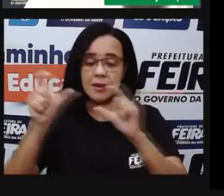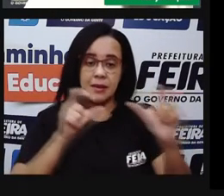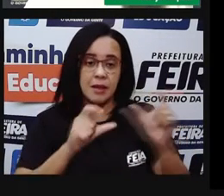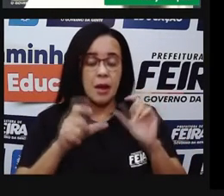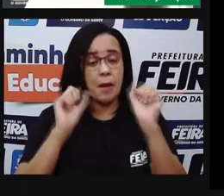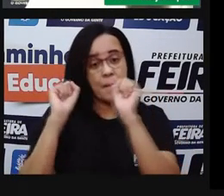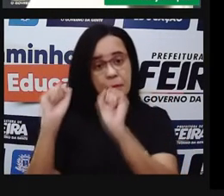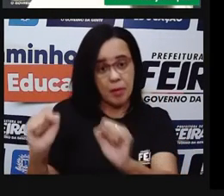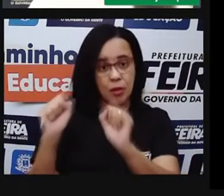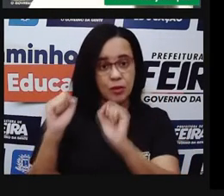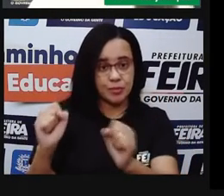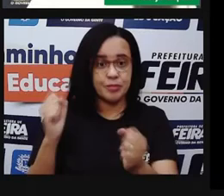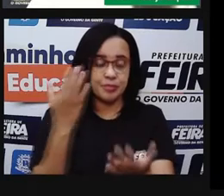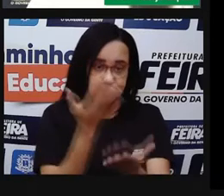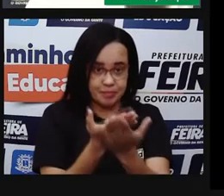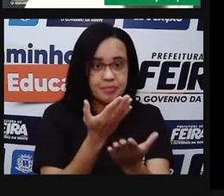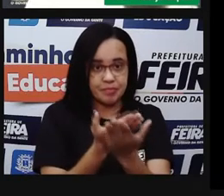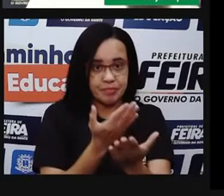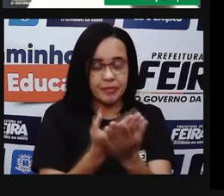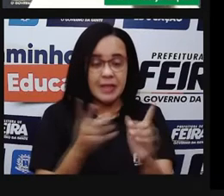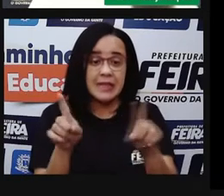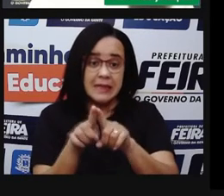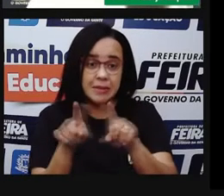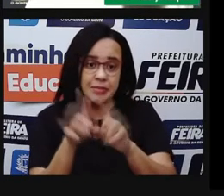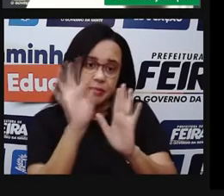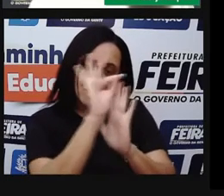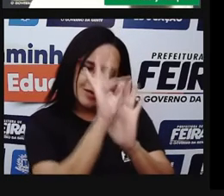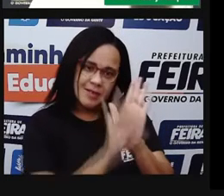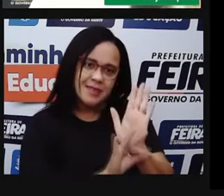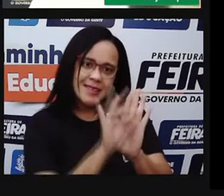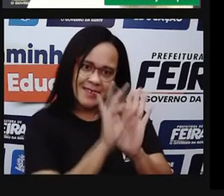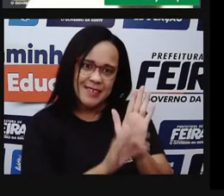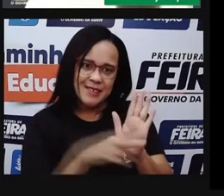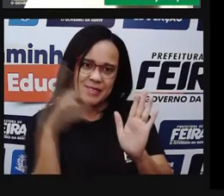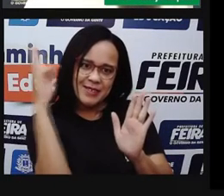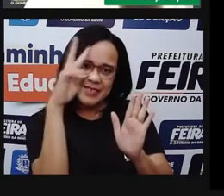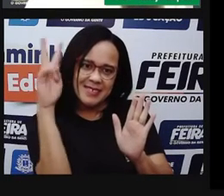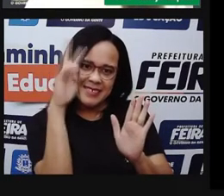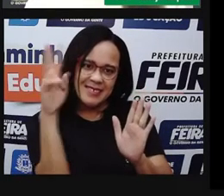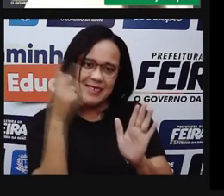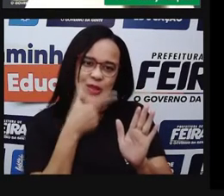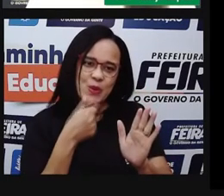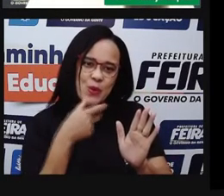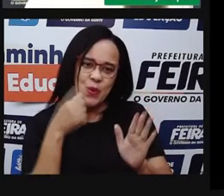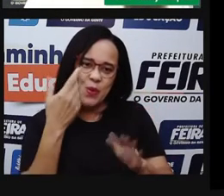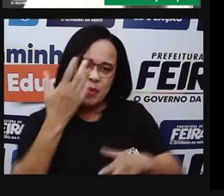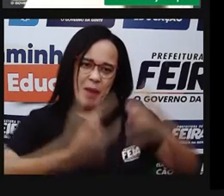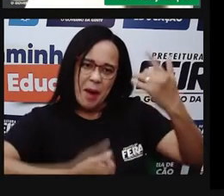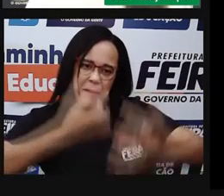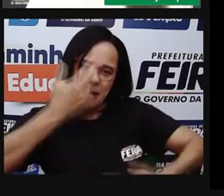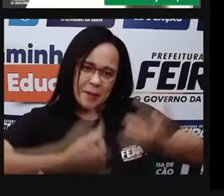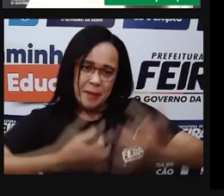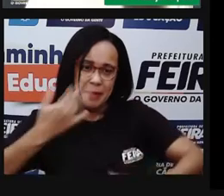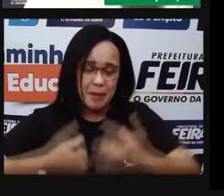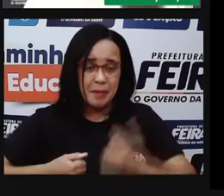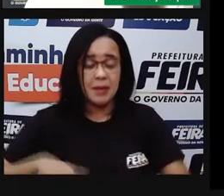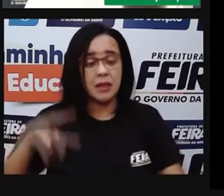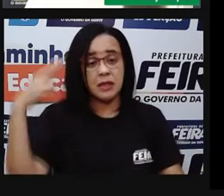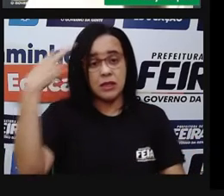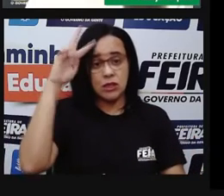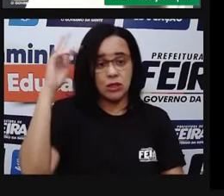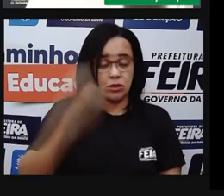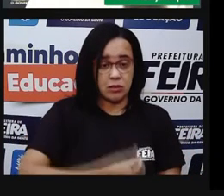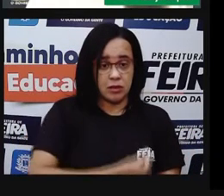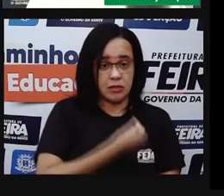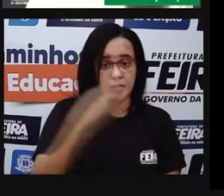que Roberval trouxe para a gente. Que eu falei para vocês, que eu li, que eu falei sobre a história dele, tem algumas palavras. Olha só,